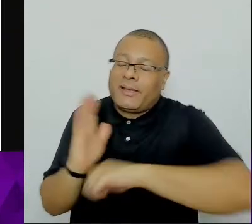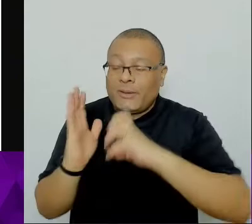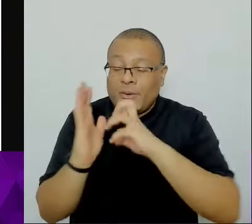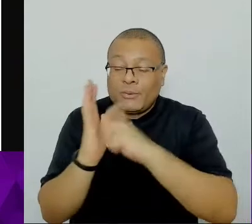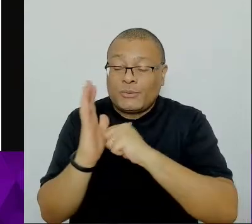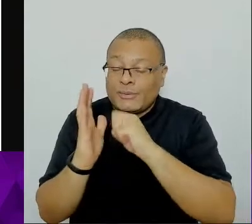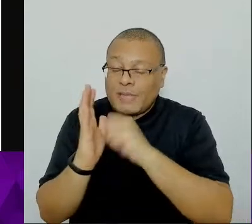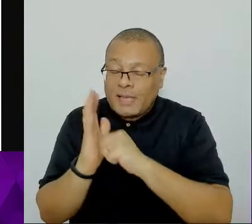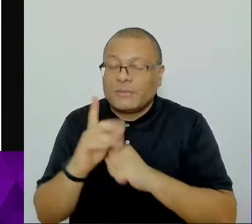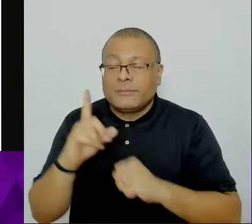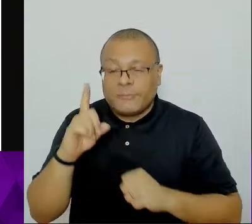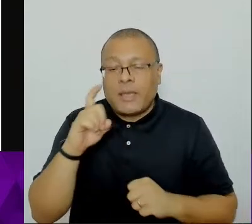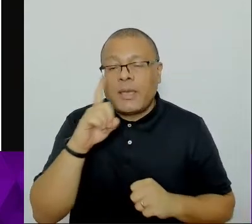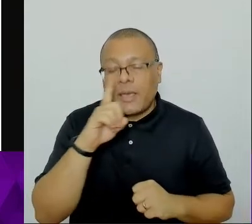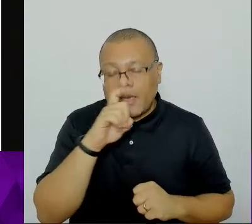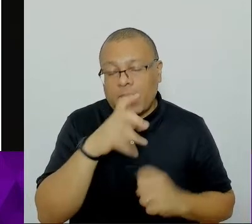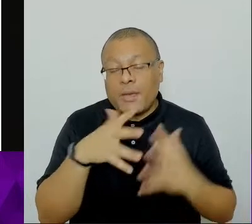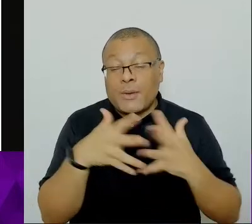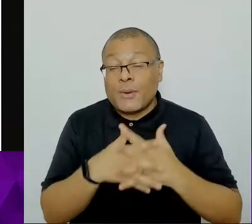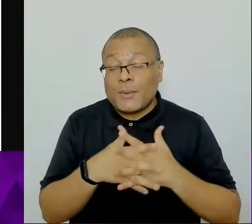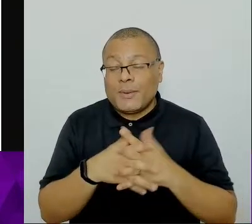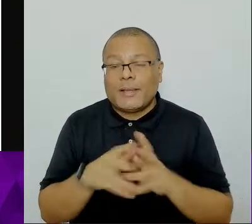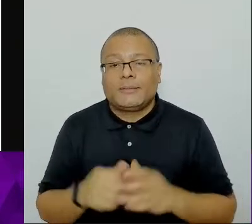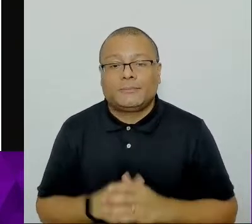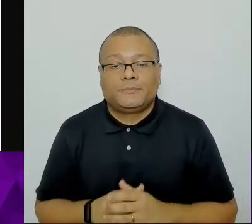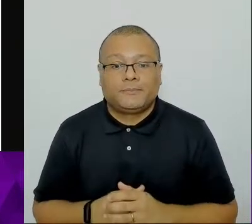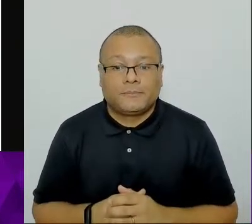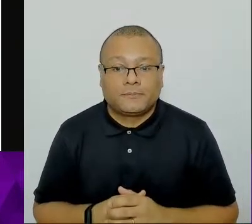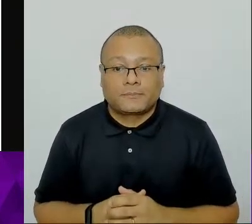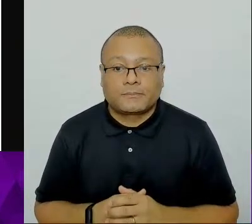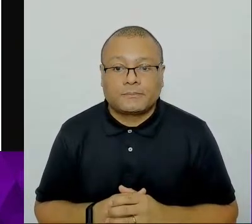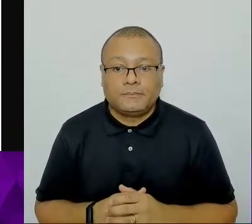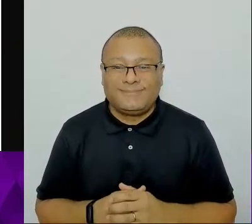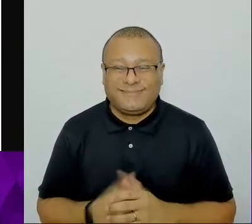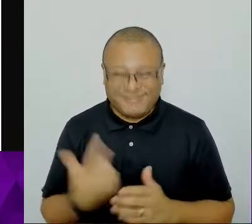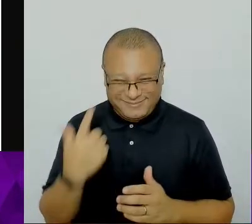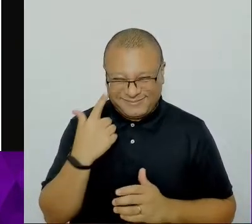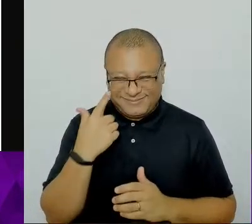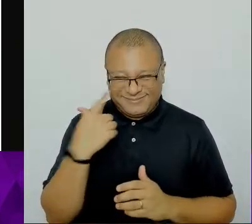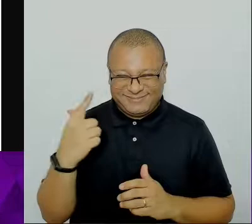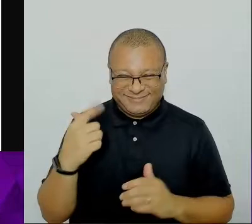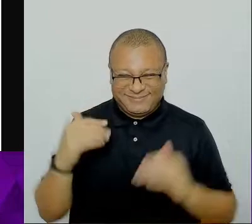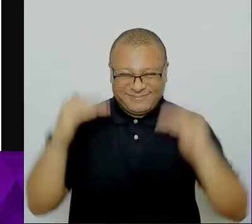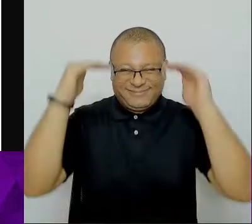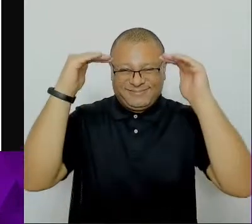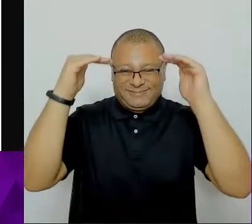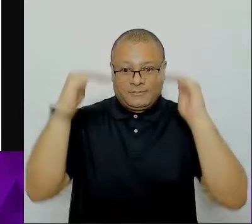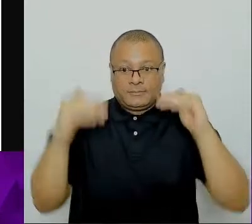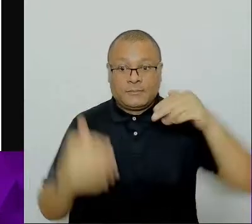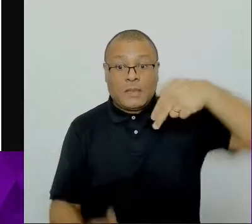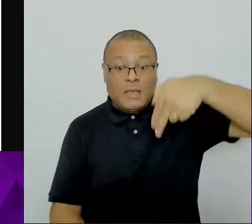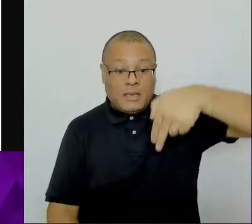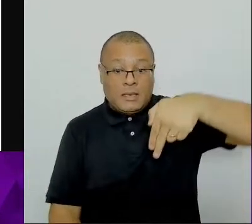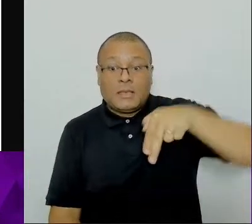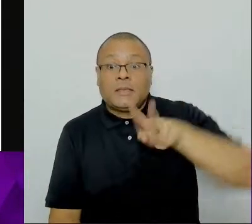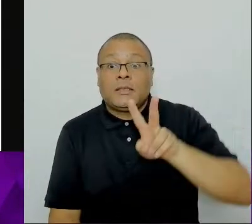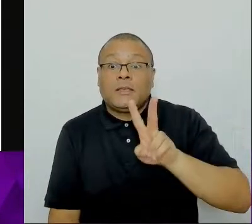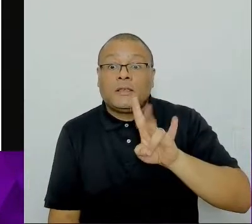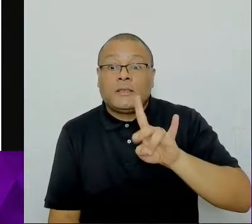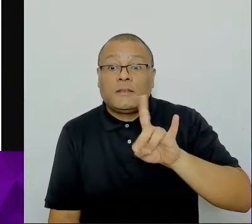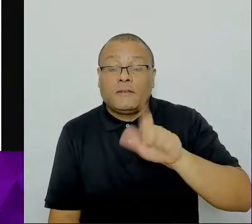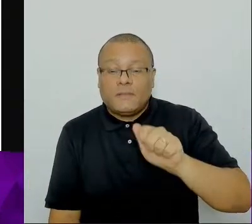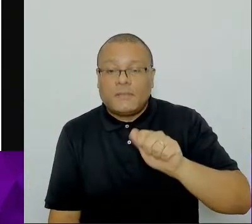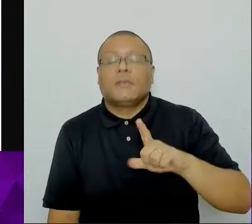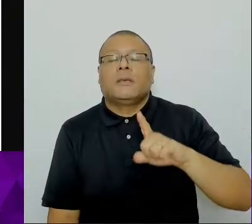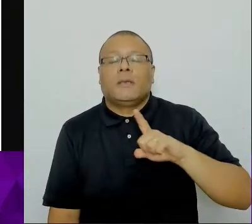é algo complicado, né? Então, a NVIDIA tem uma série de